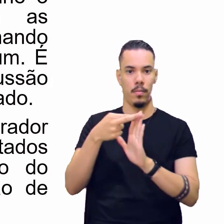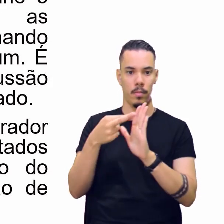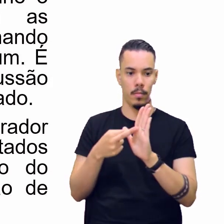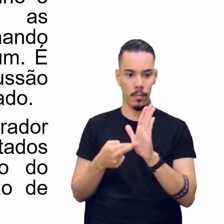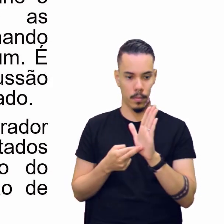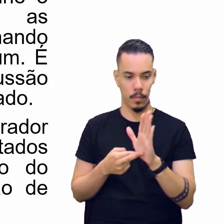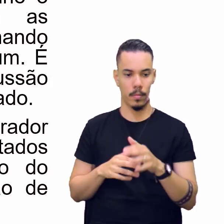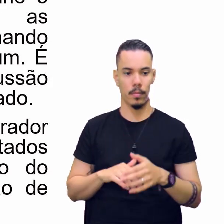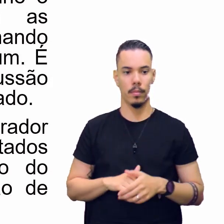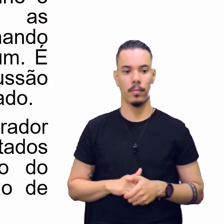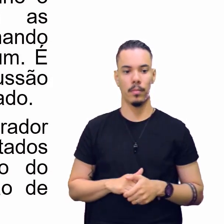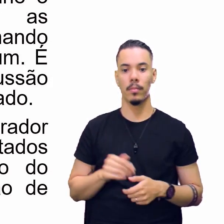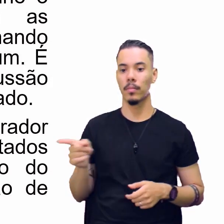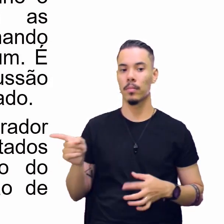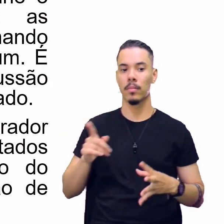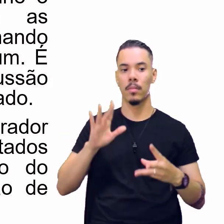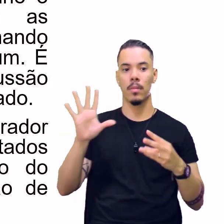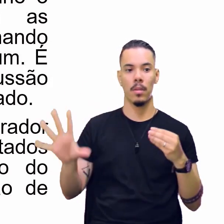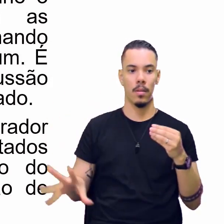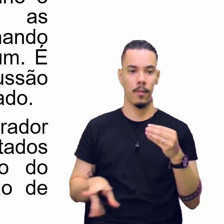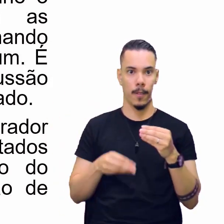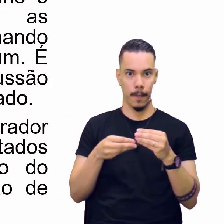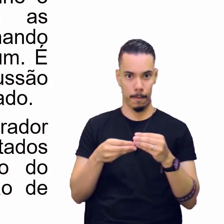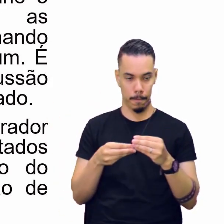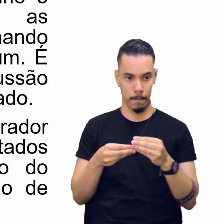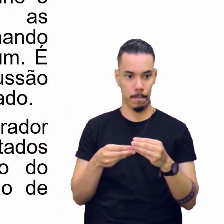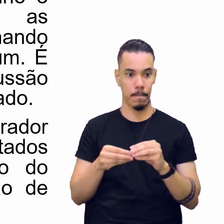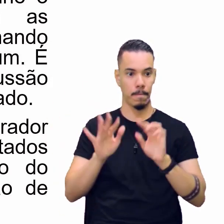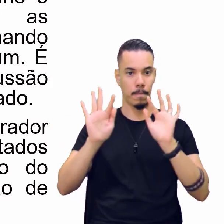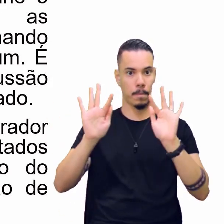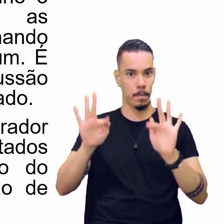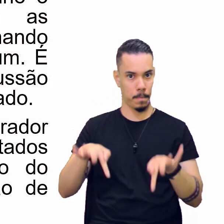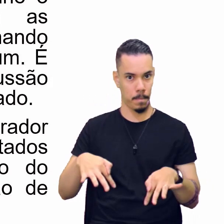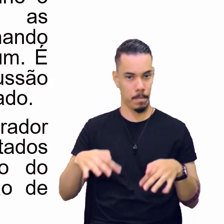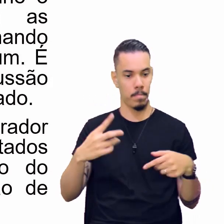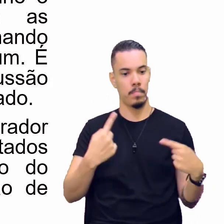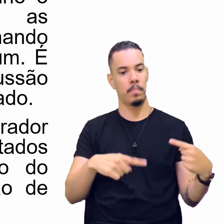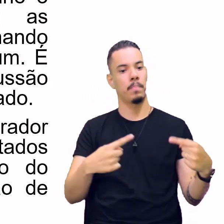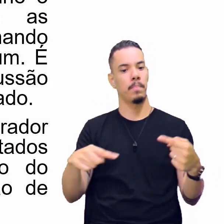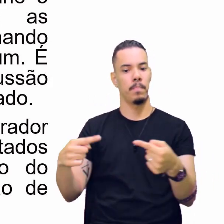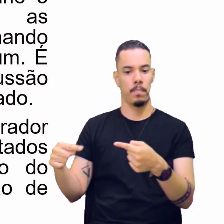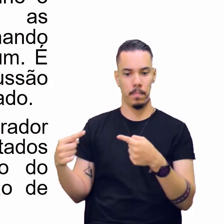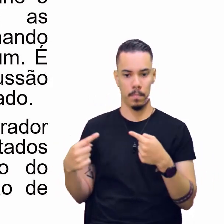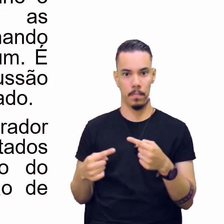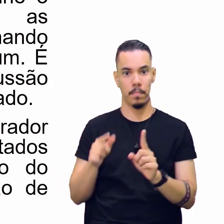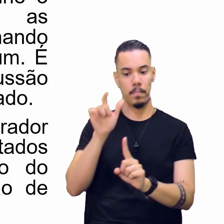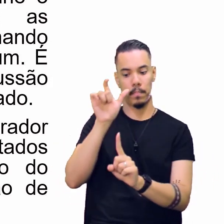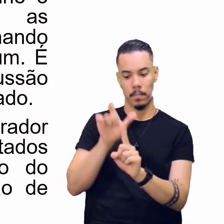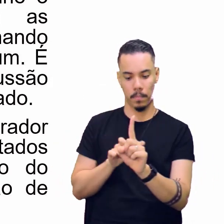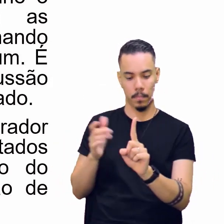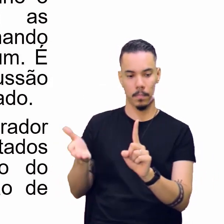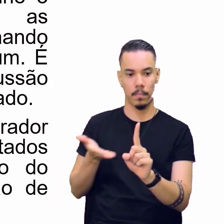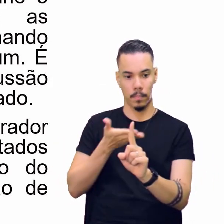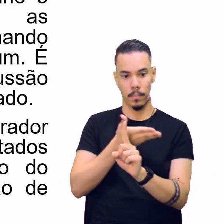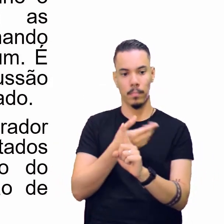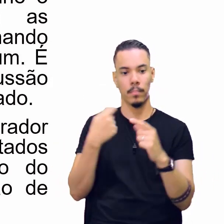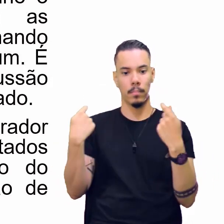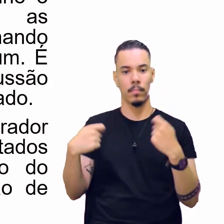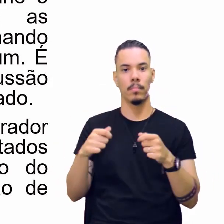Aí o outro, e a conclusão. Para finalizar o debate, o mediador, o moderador, faz